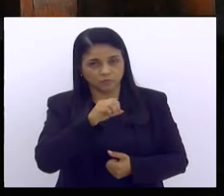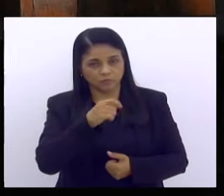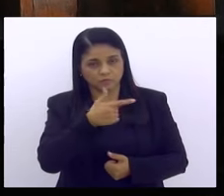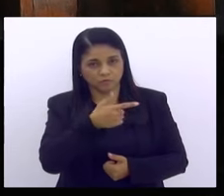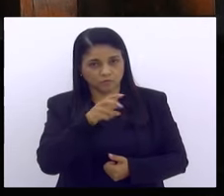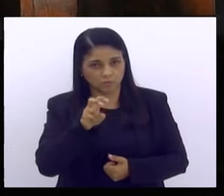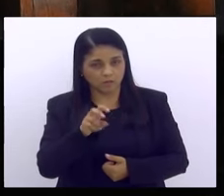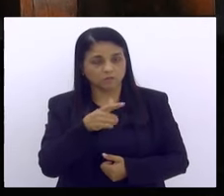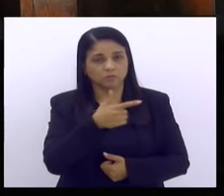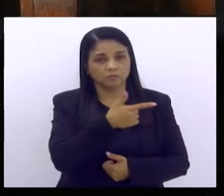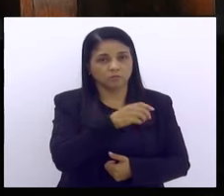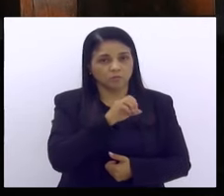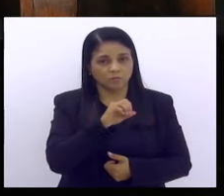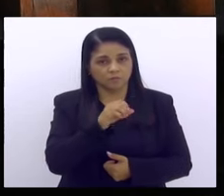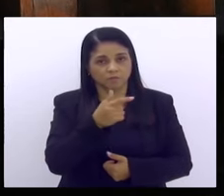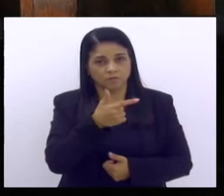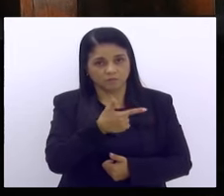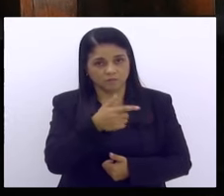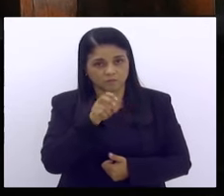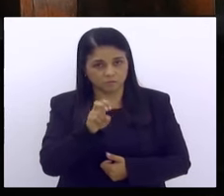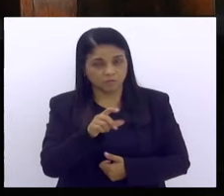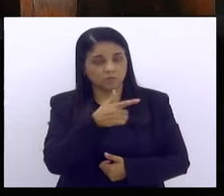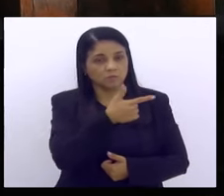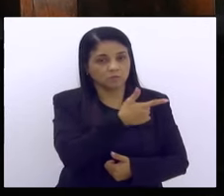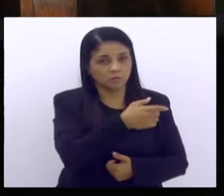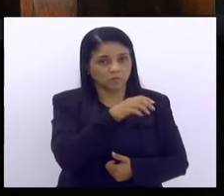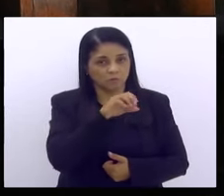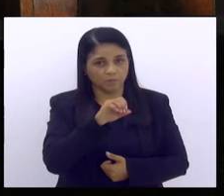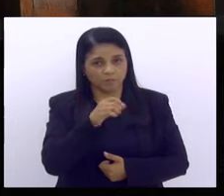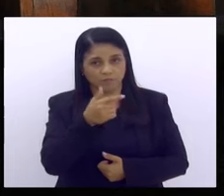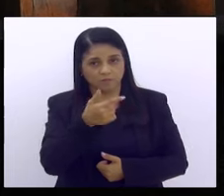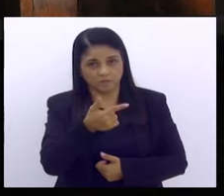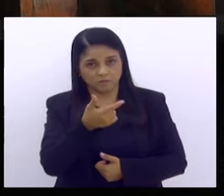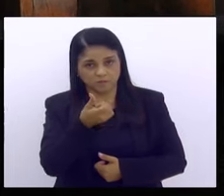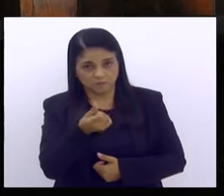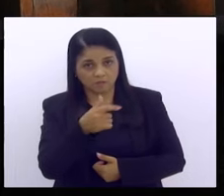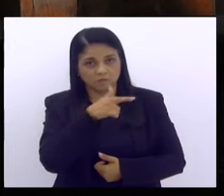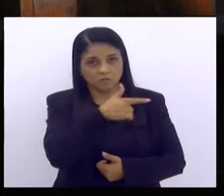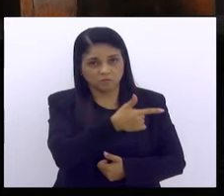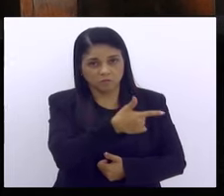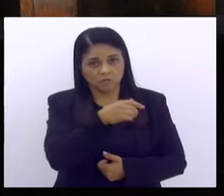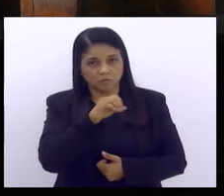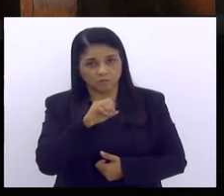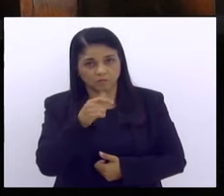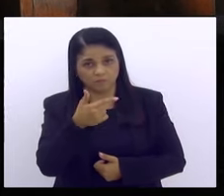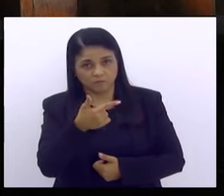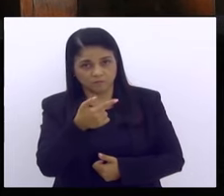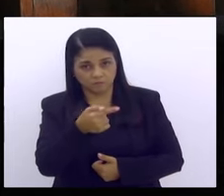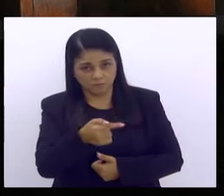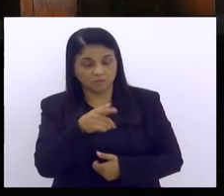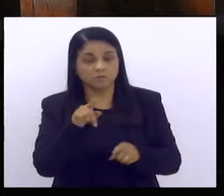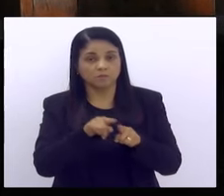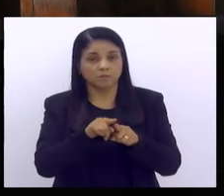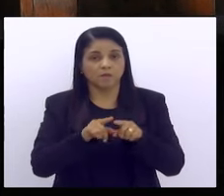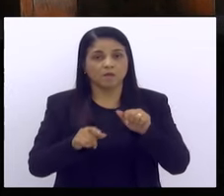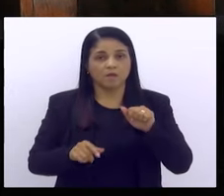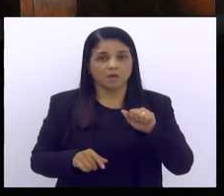2025, 2026 e 2027, e também da LOA